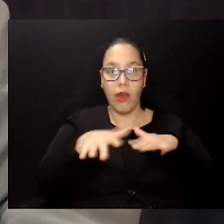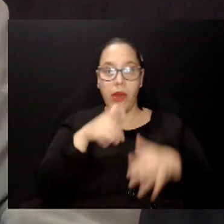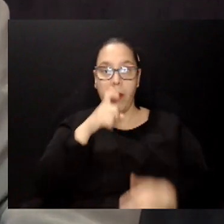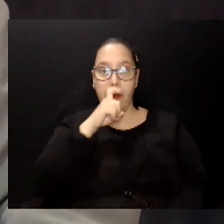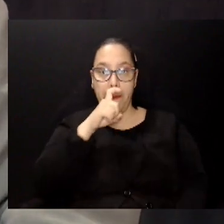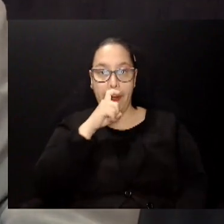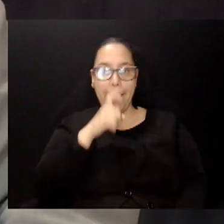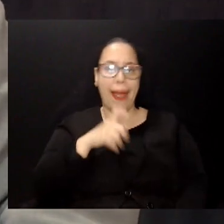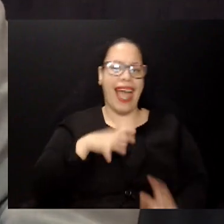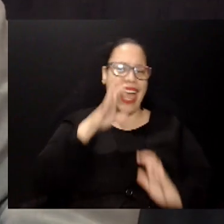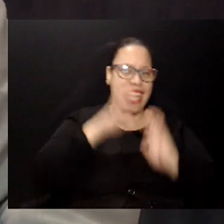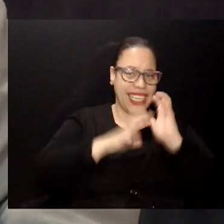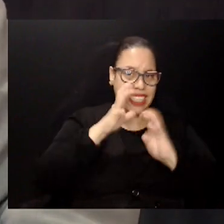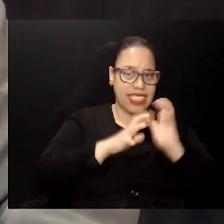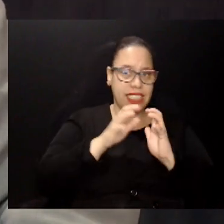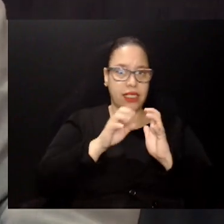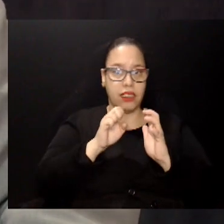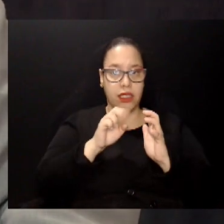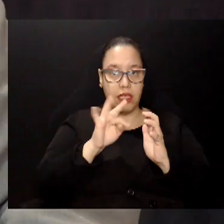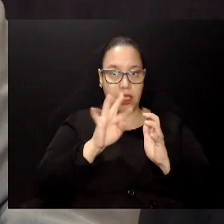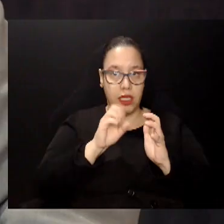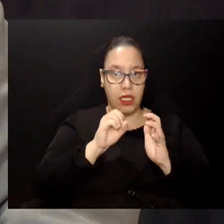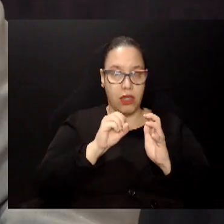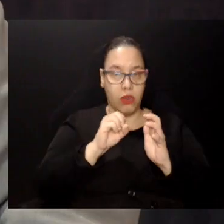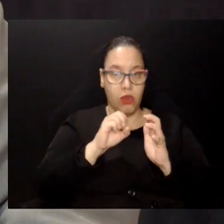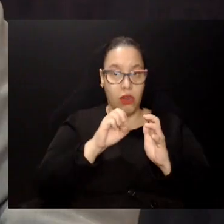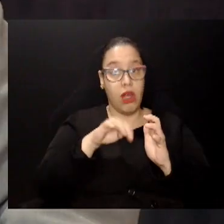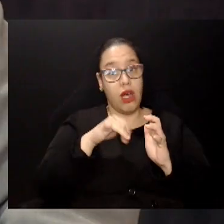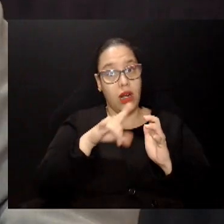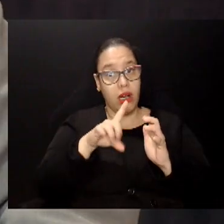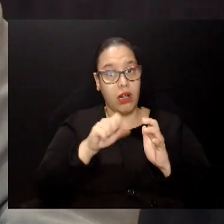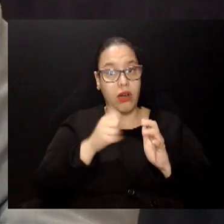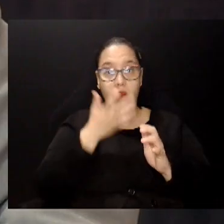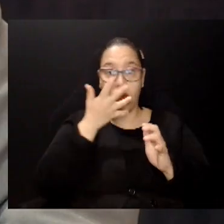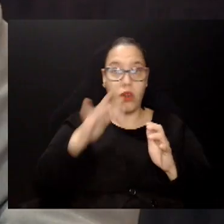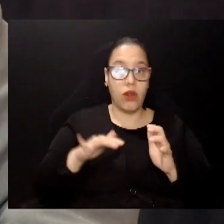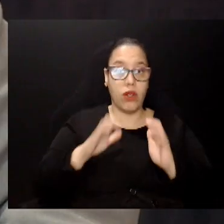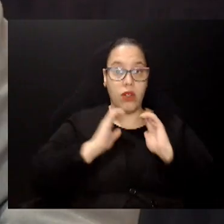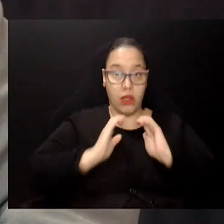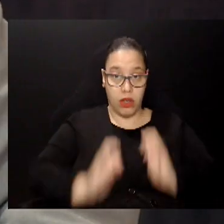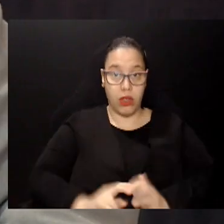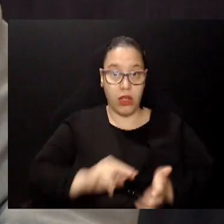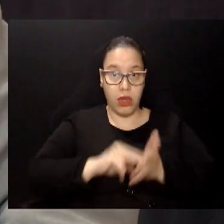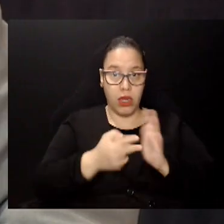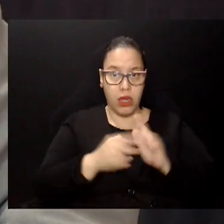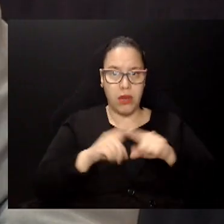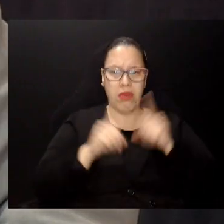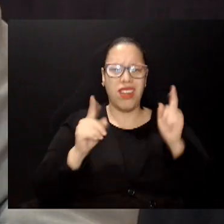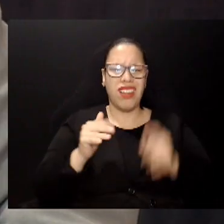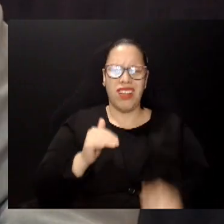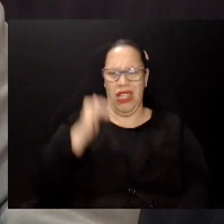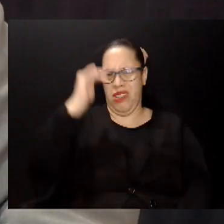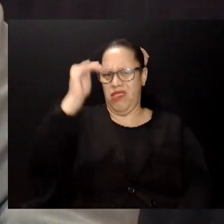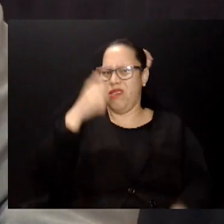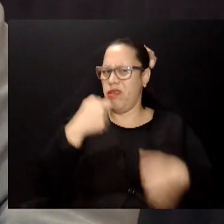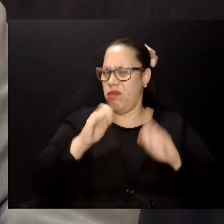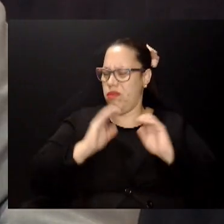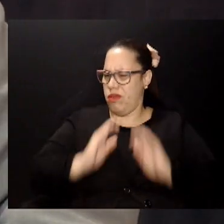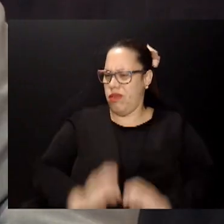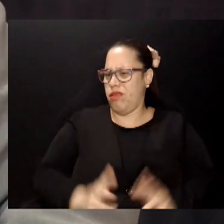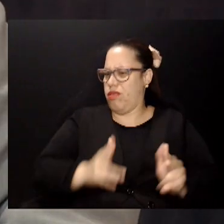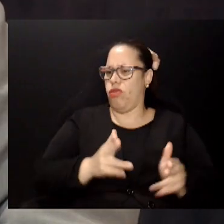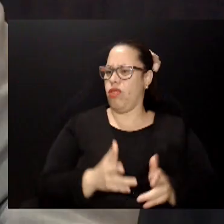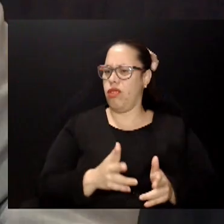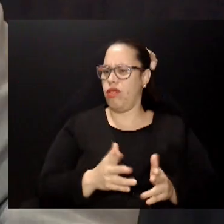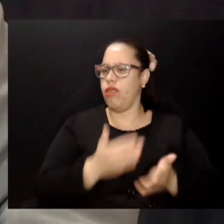se anulava, ela tem que perceber que, tá bom, quando eu era criança, esse comportamento fazia sentido, mas será que agora adulta, eu preciso me comportar da mesma forma? Ou será que a partir de agora eu consigo